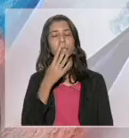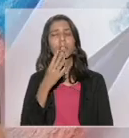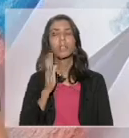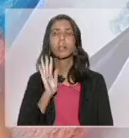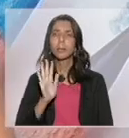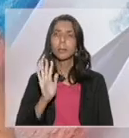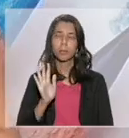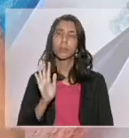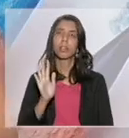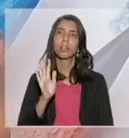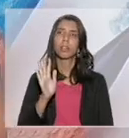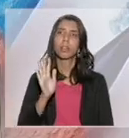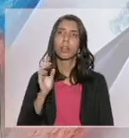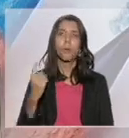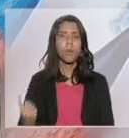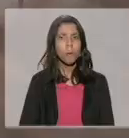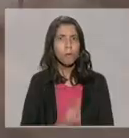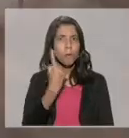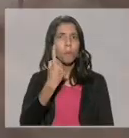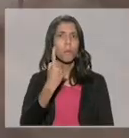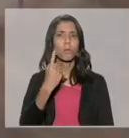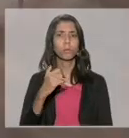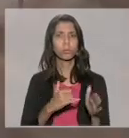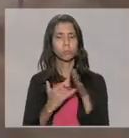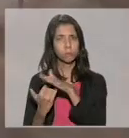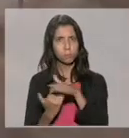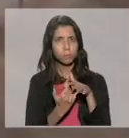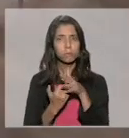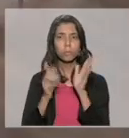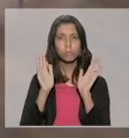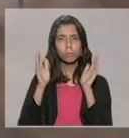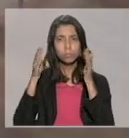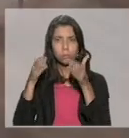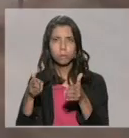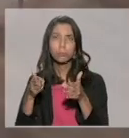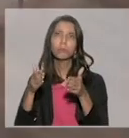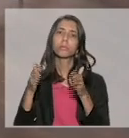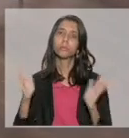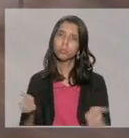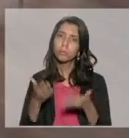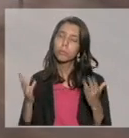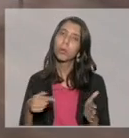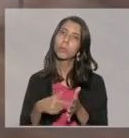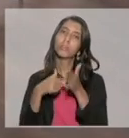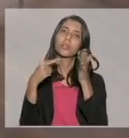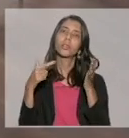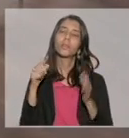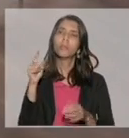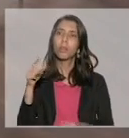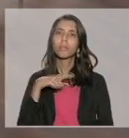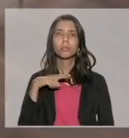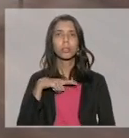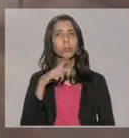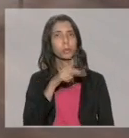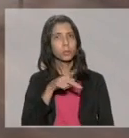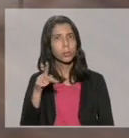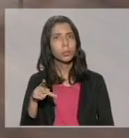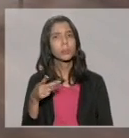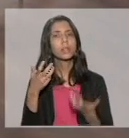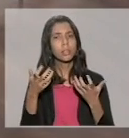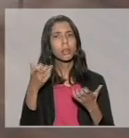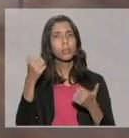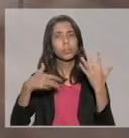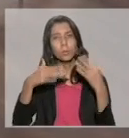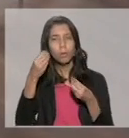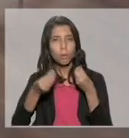Agora, quer dizer, é o único instituto que trata disso. Eu acho assim, uma missão muito importante. Vocês trabalham lá com professores. Eu queria